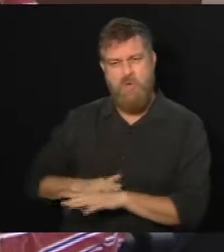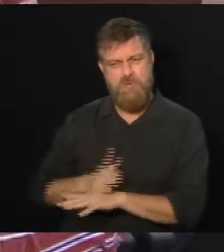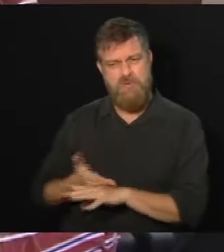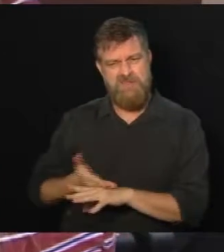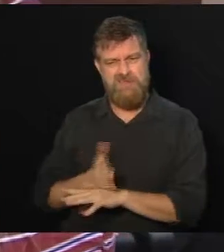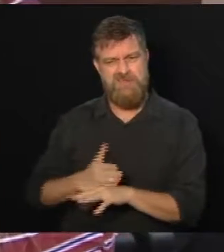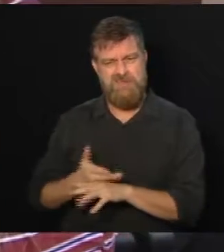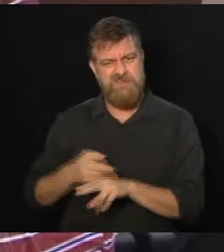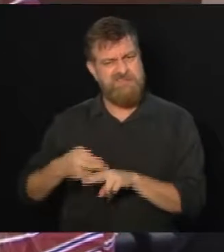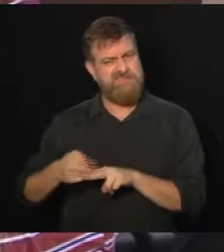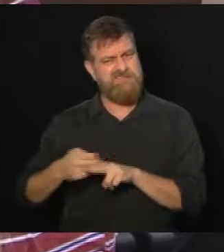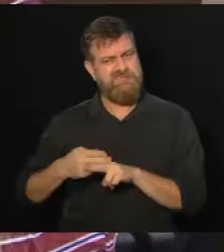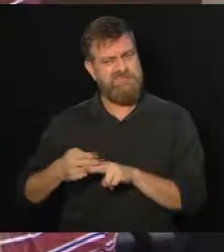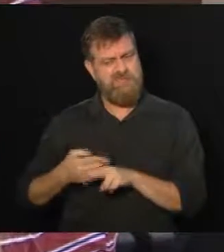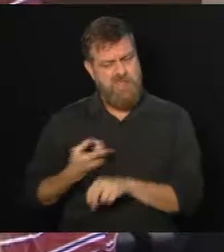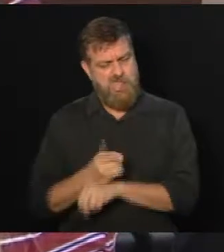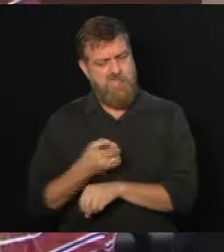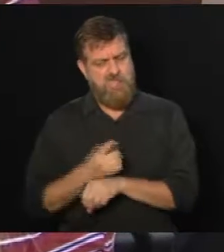forem